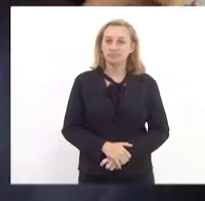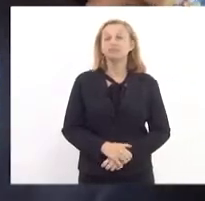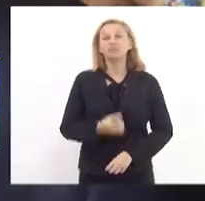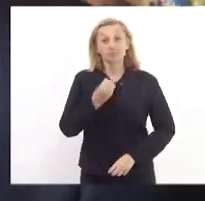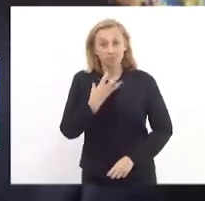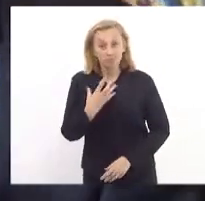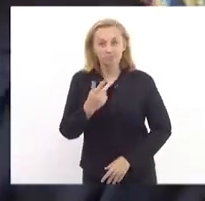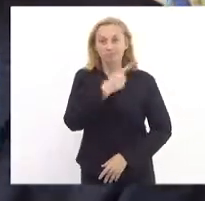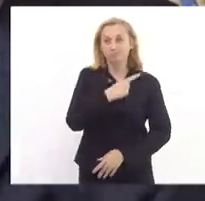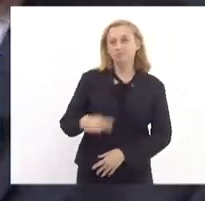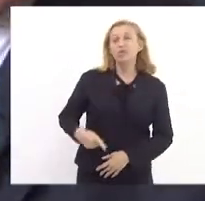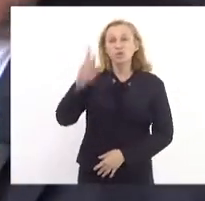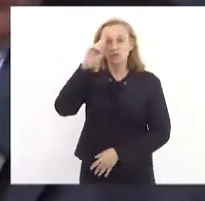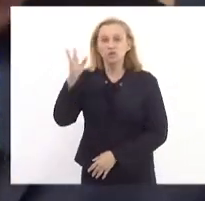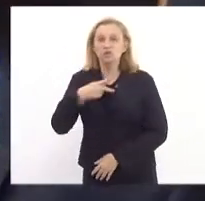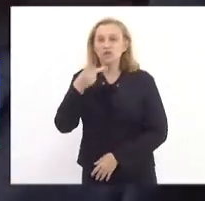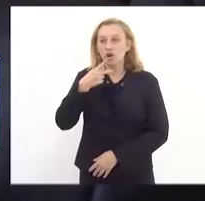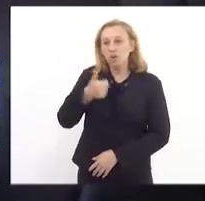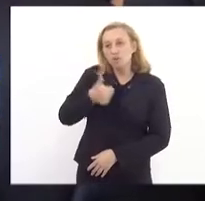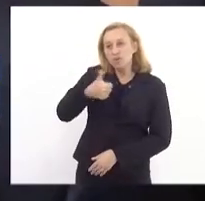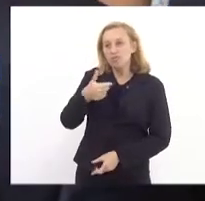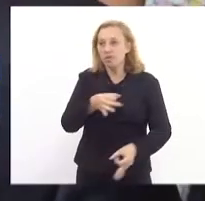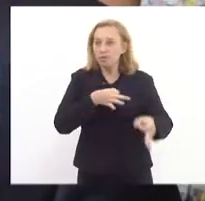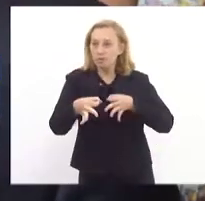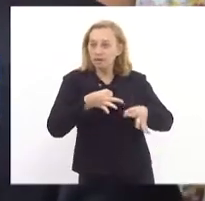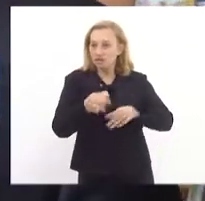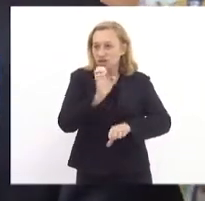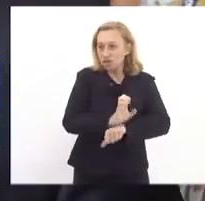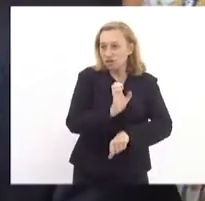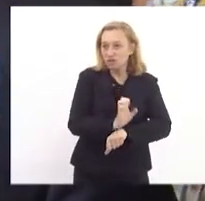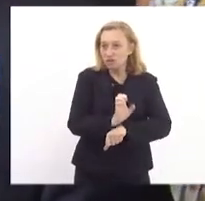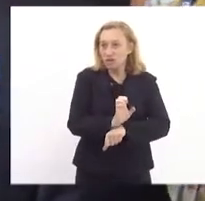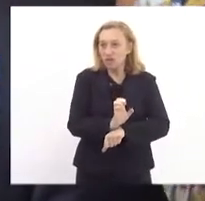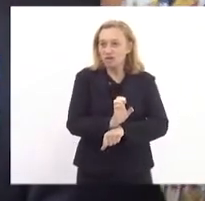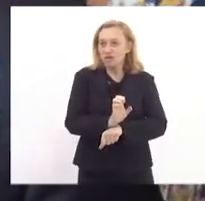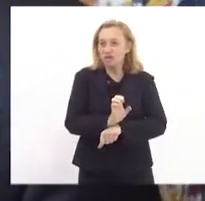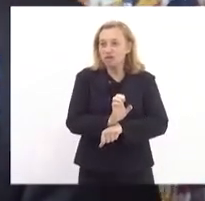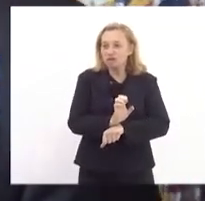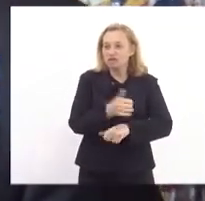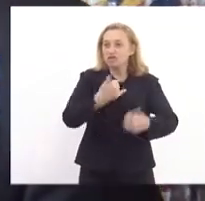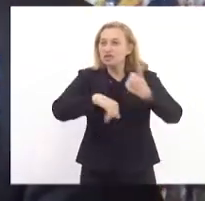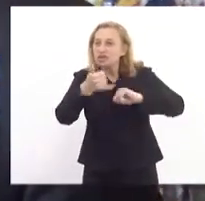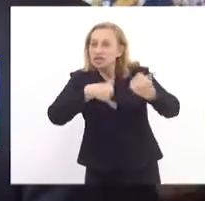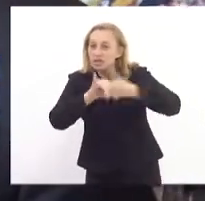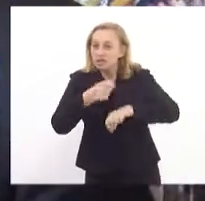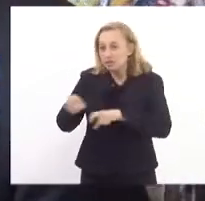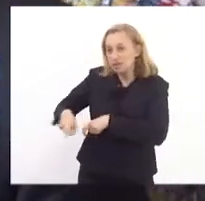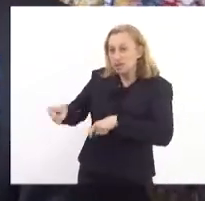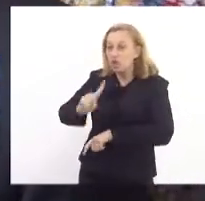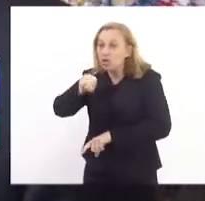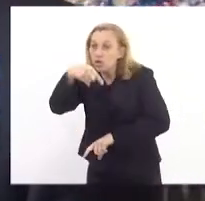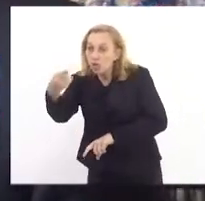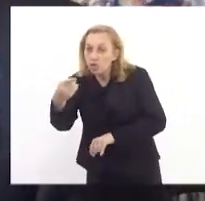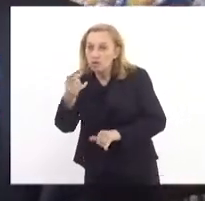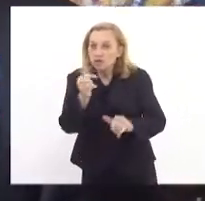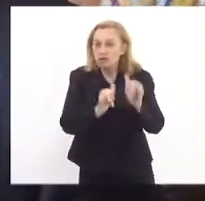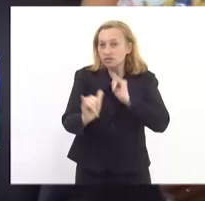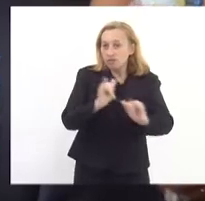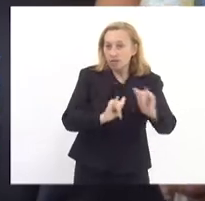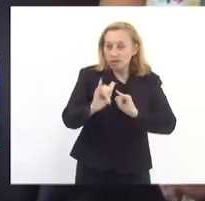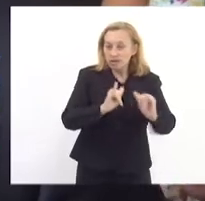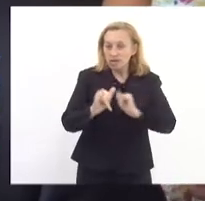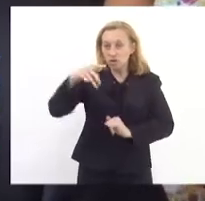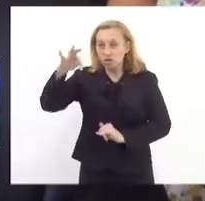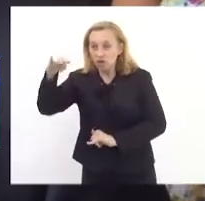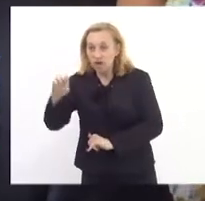Bom, presidente, o senhor falou sobre o primeiro plano estadual de fertilizantes, falou também de outras reclamações de 13 municípios do Noroeste. Queria